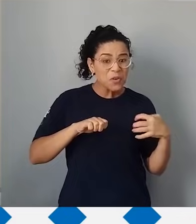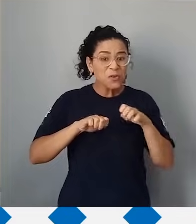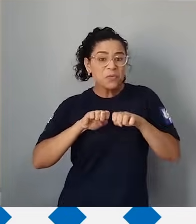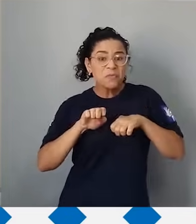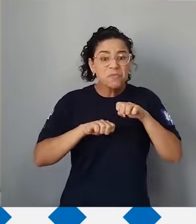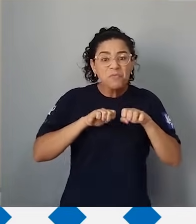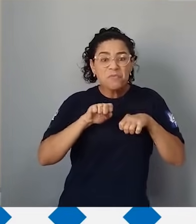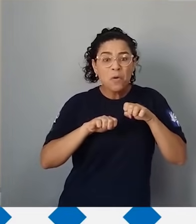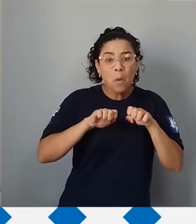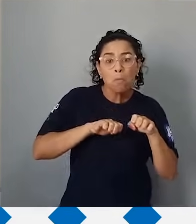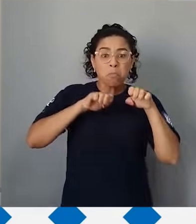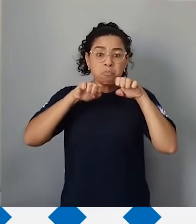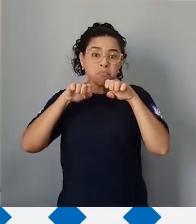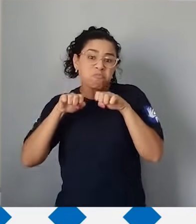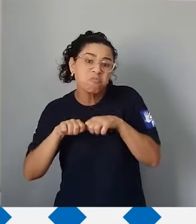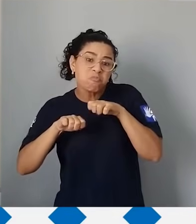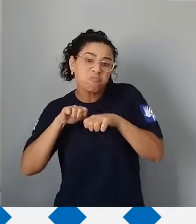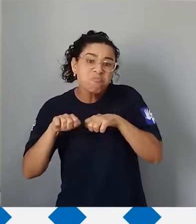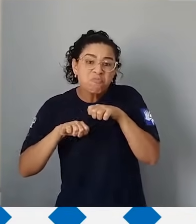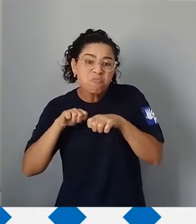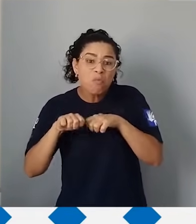pulou para o outro lado